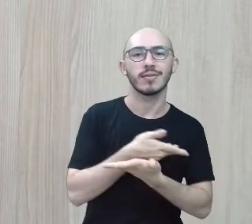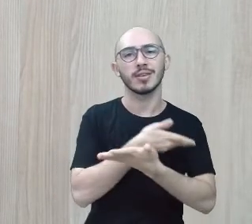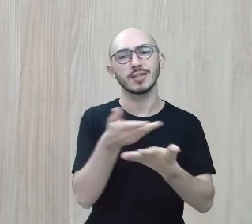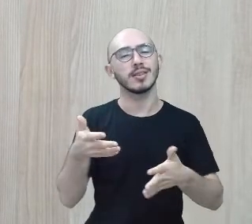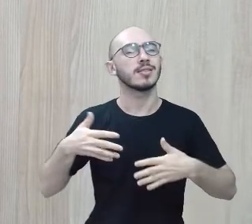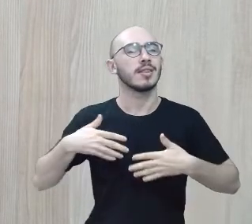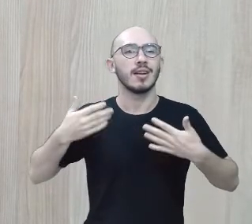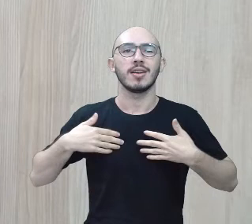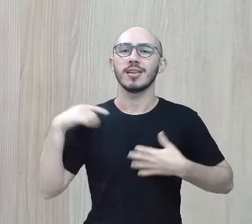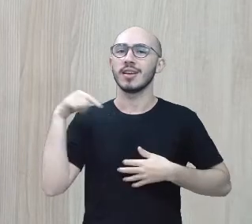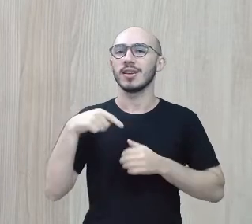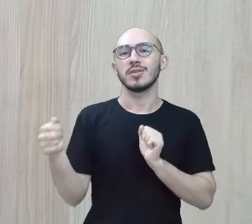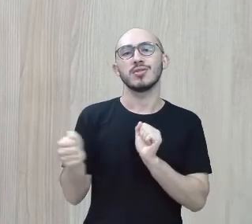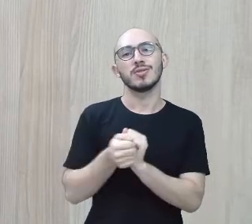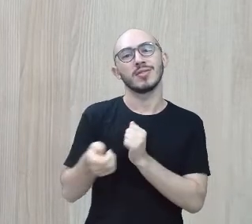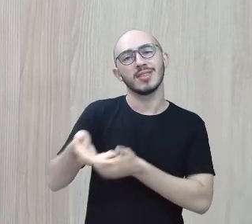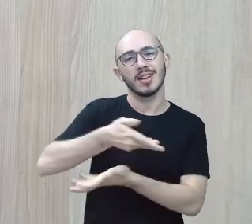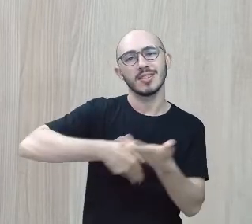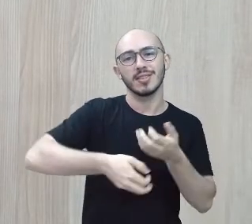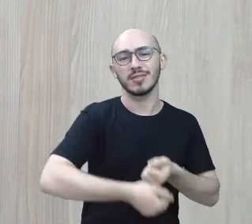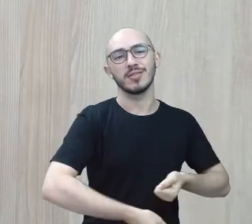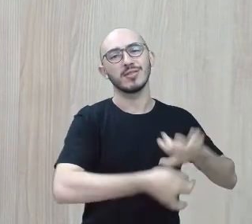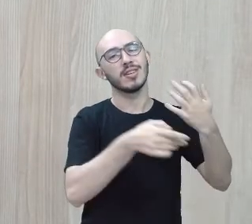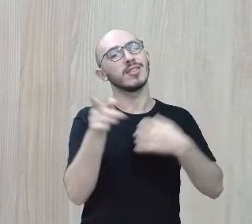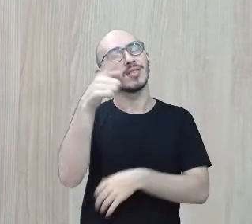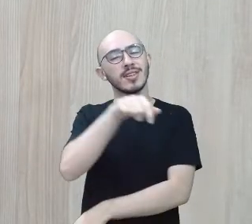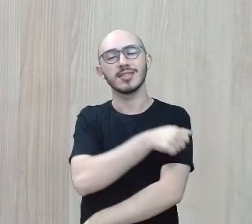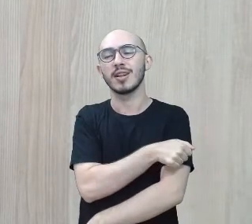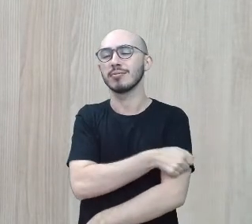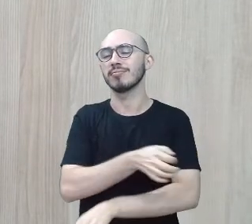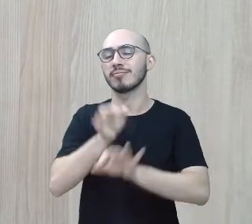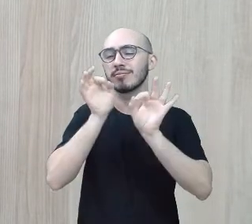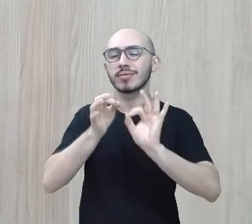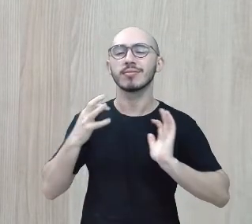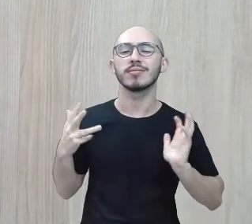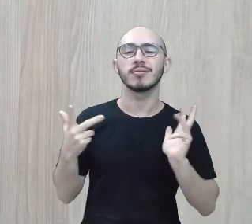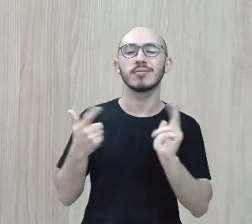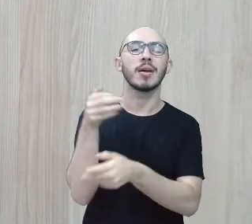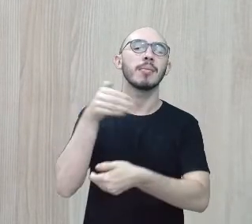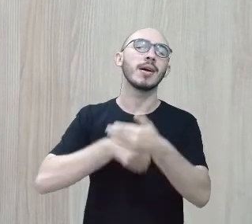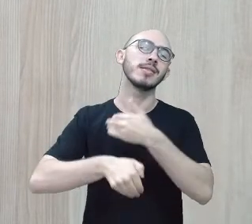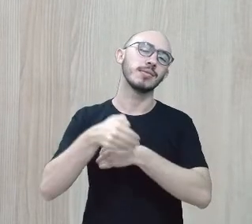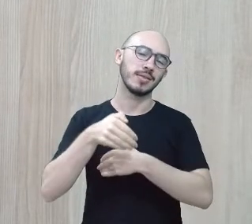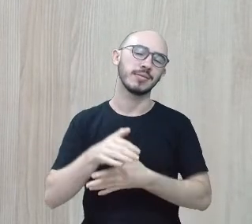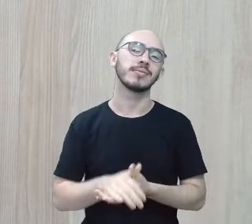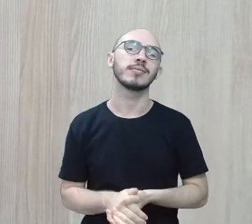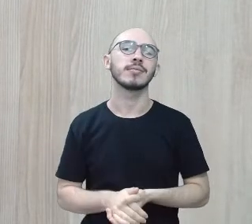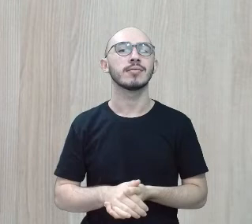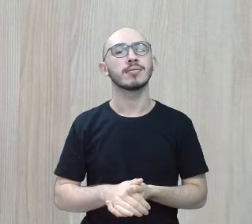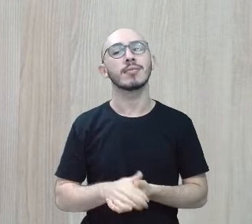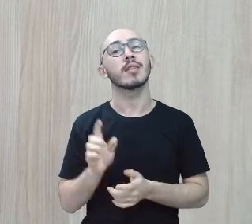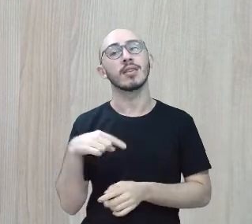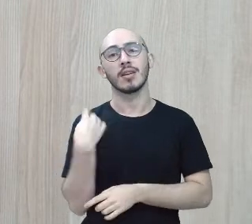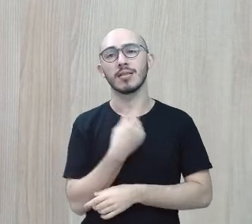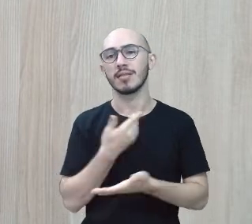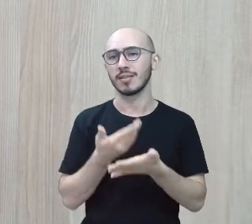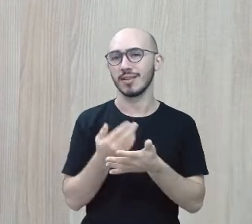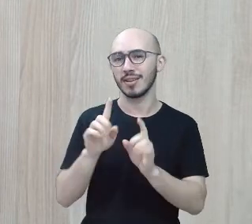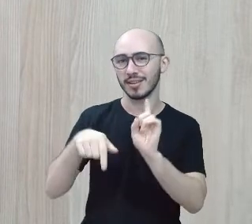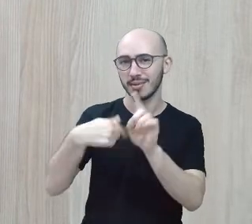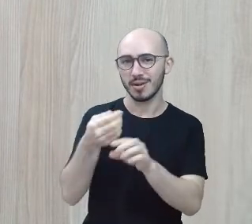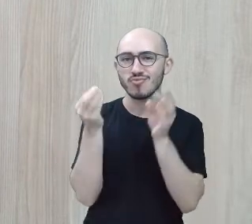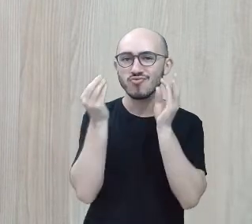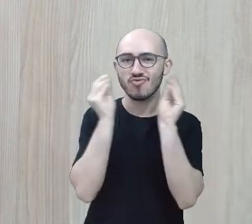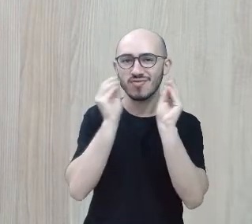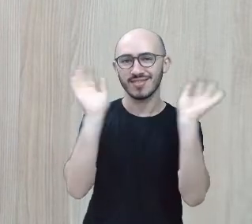foi uma alegria ficar com vocês aqui no chat, vocês foram ótimos, muito participativos, muito alegres. E a gente se vê na próxima aula. Um